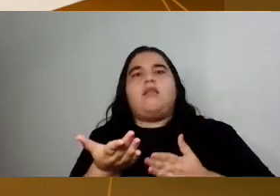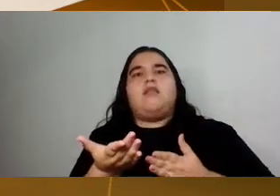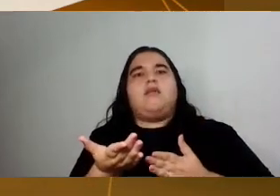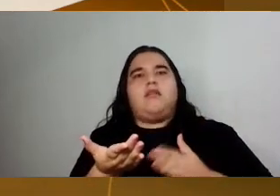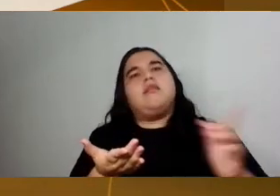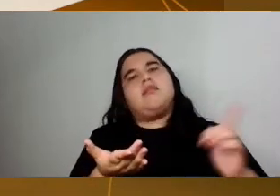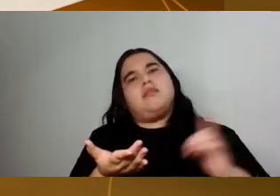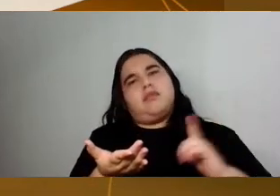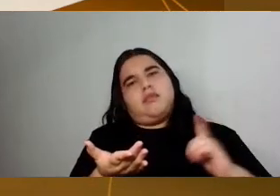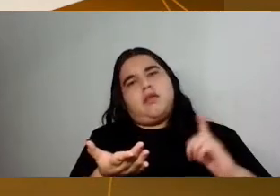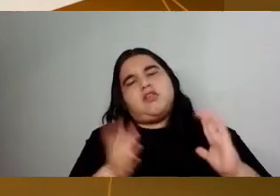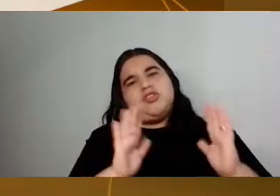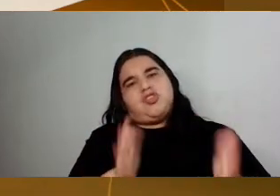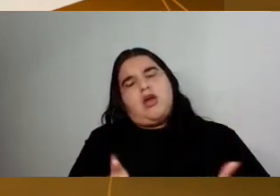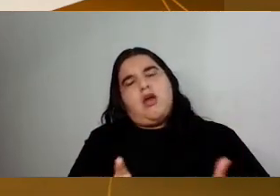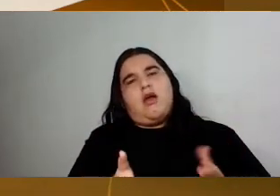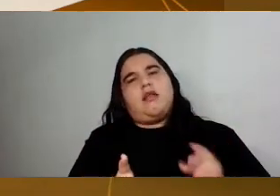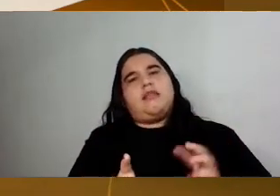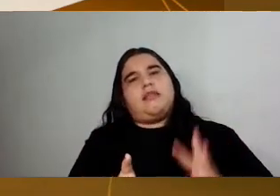de WLAN